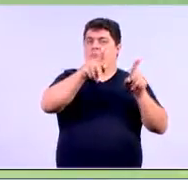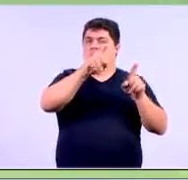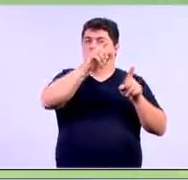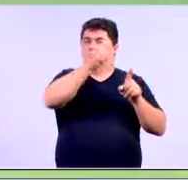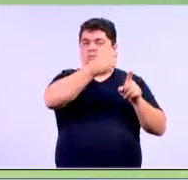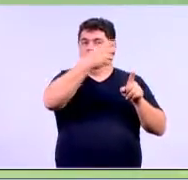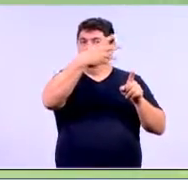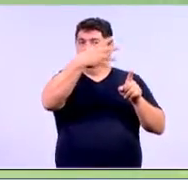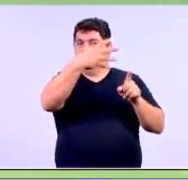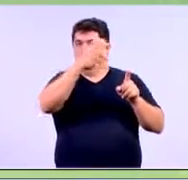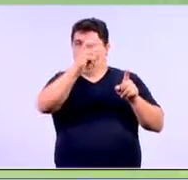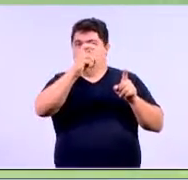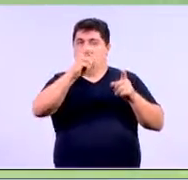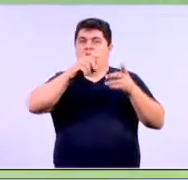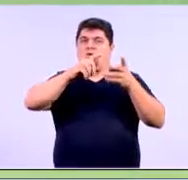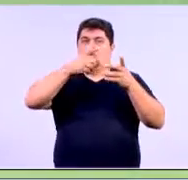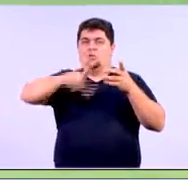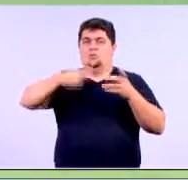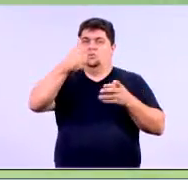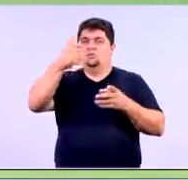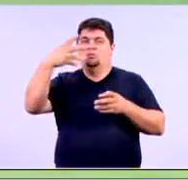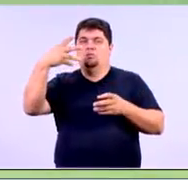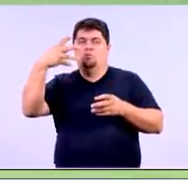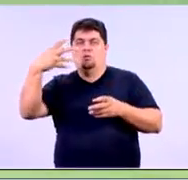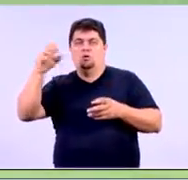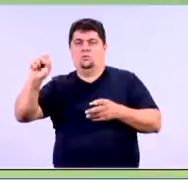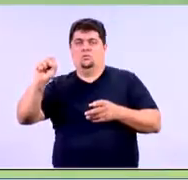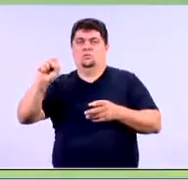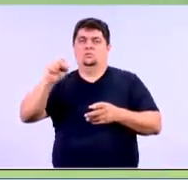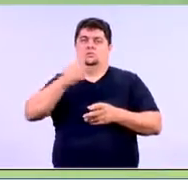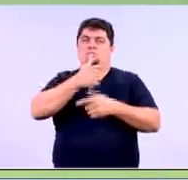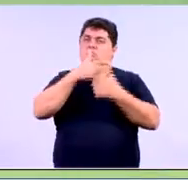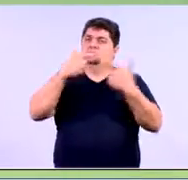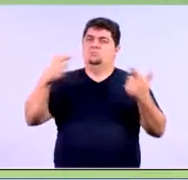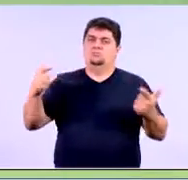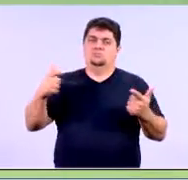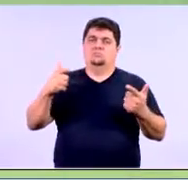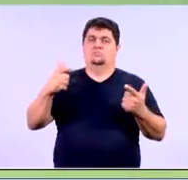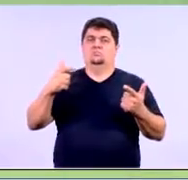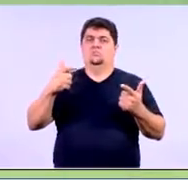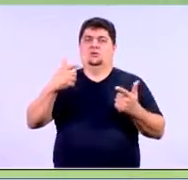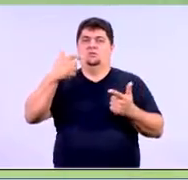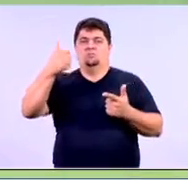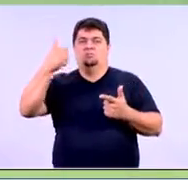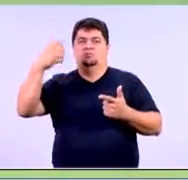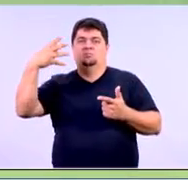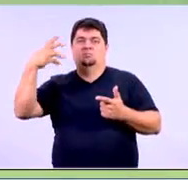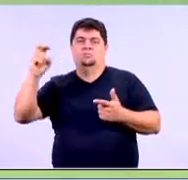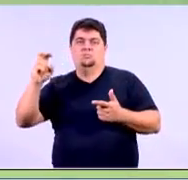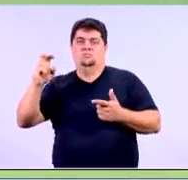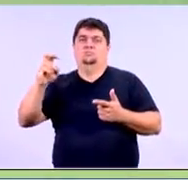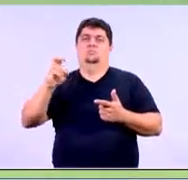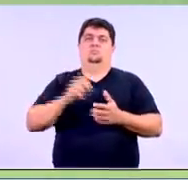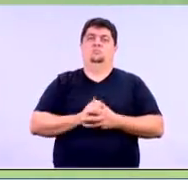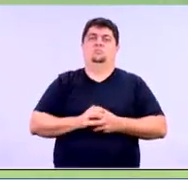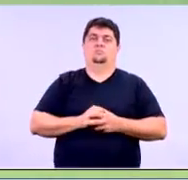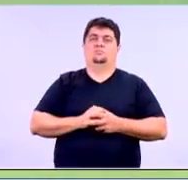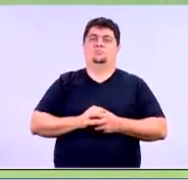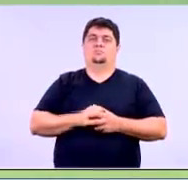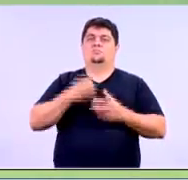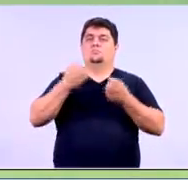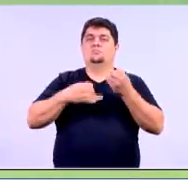e outras no artigo 148, que não estão no rol do tributo 145. Olha só, acabamos de